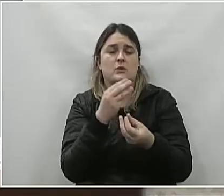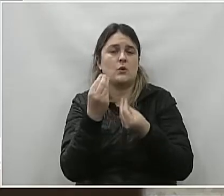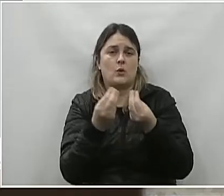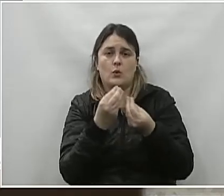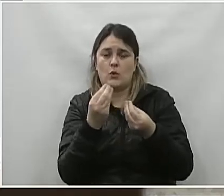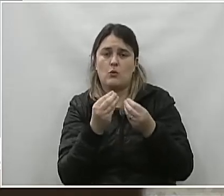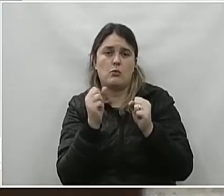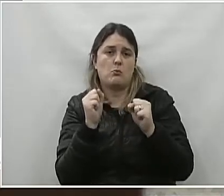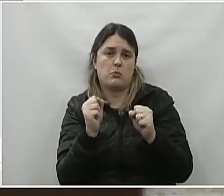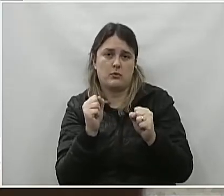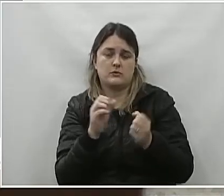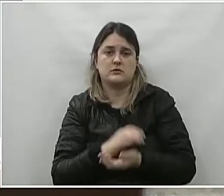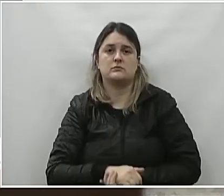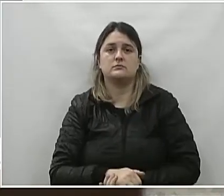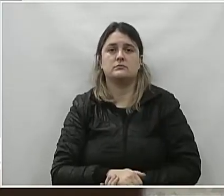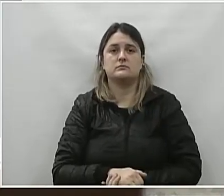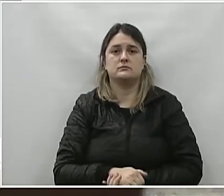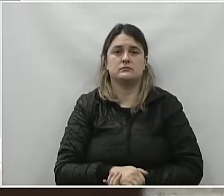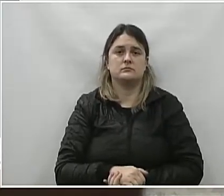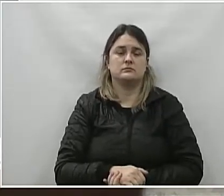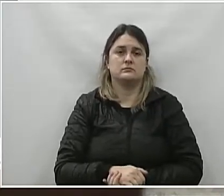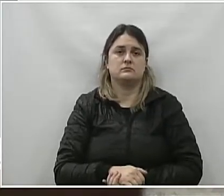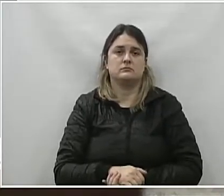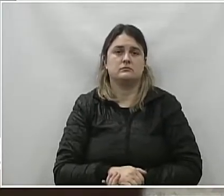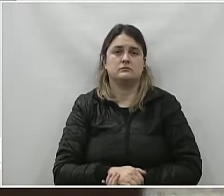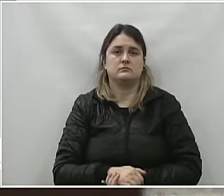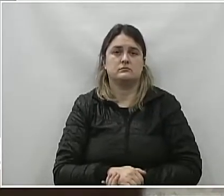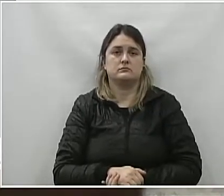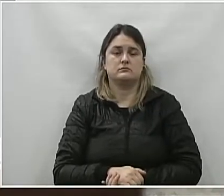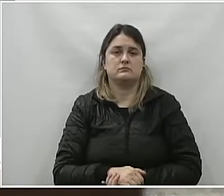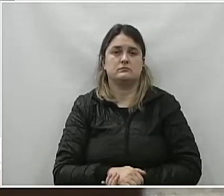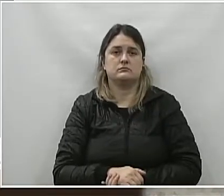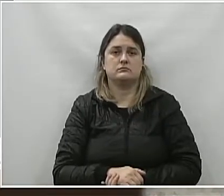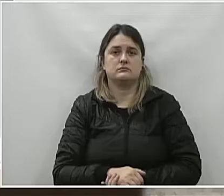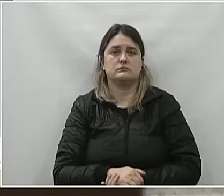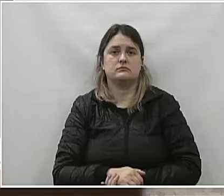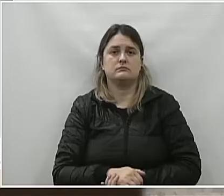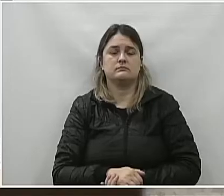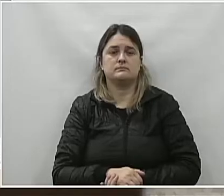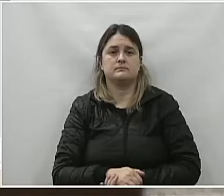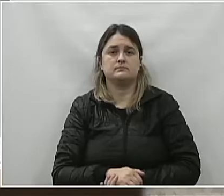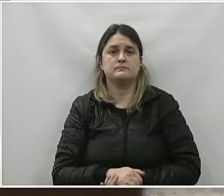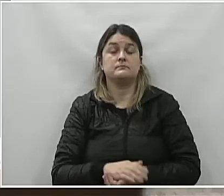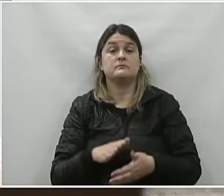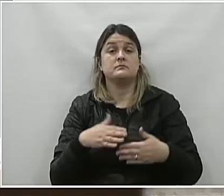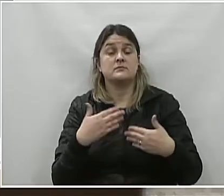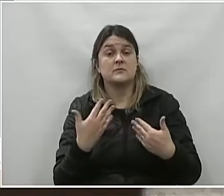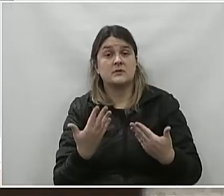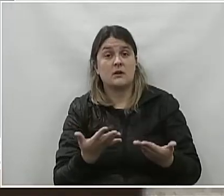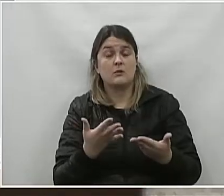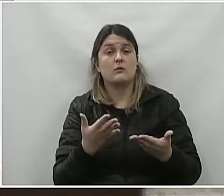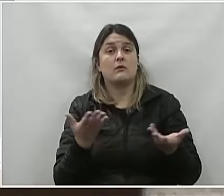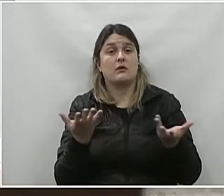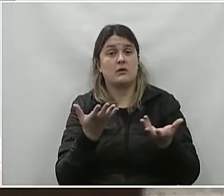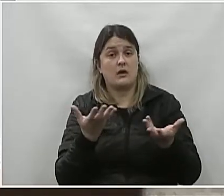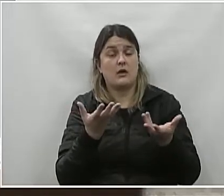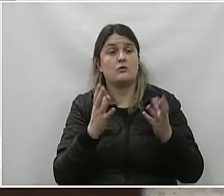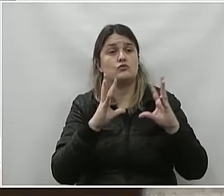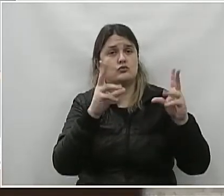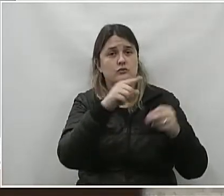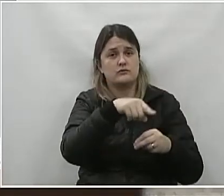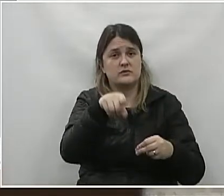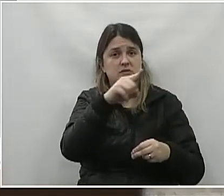maneira que seja ainda possível, né, dentro dessa casa. né? Então, só gostaria que